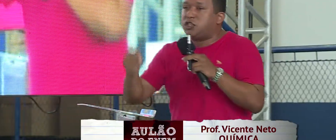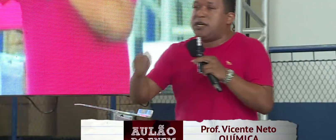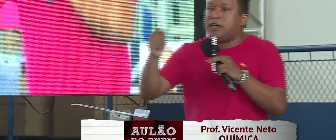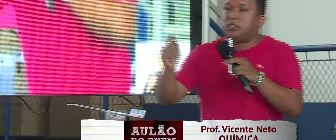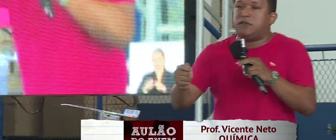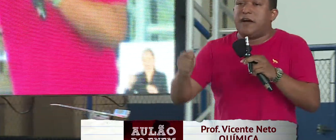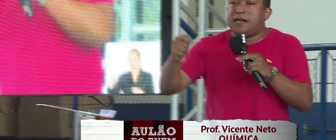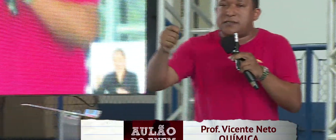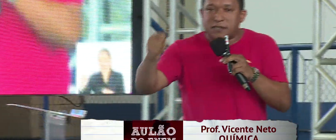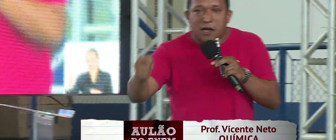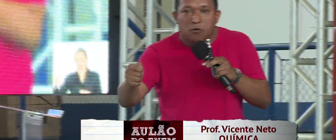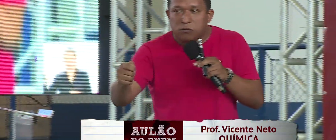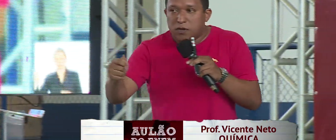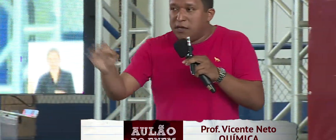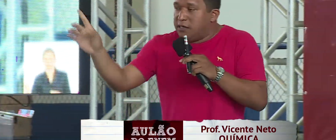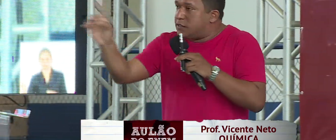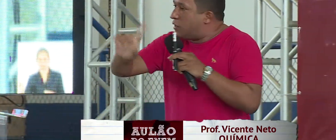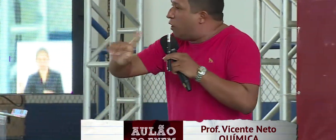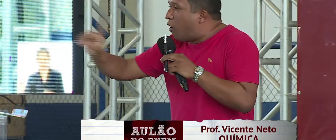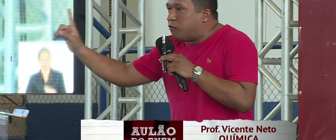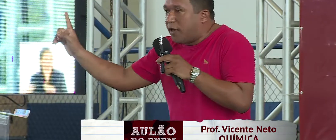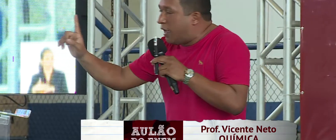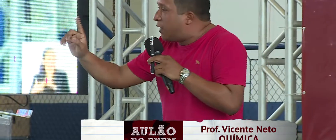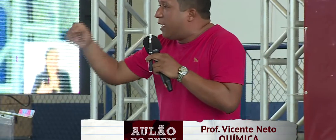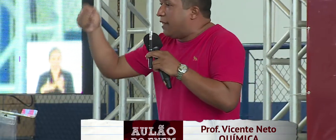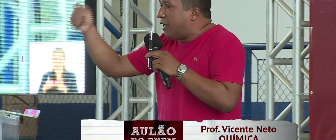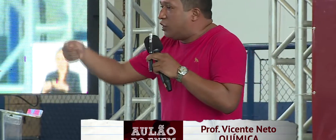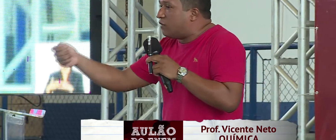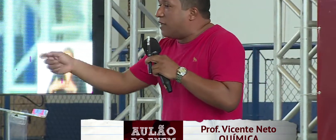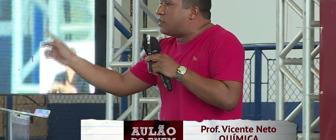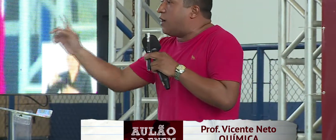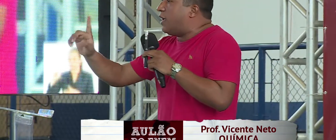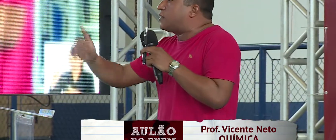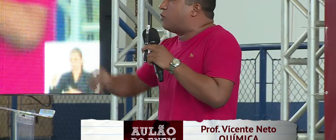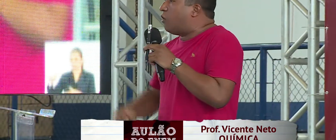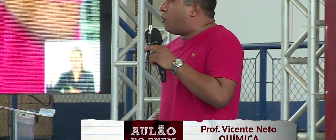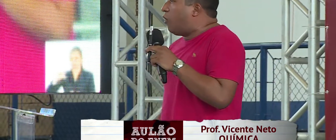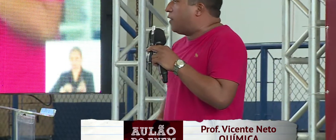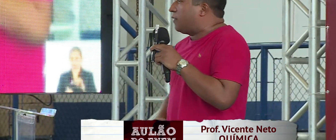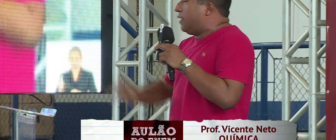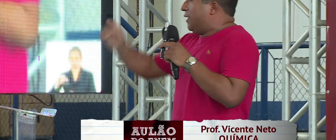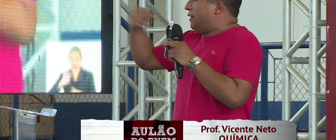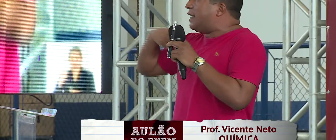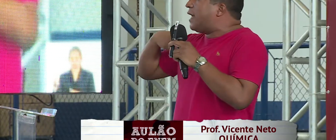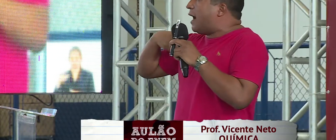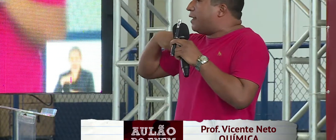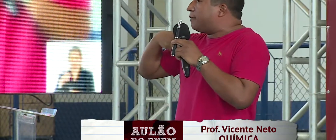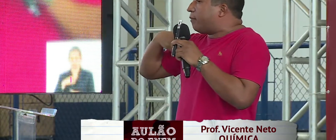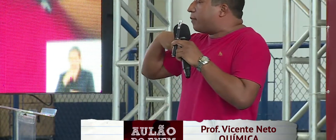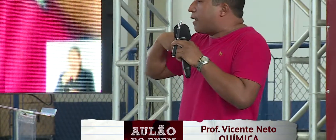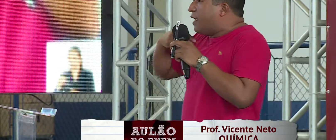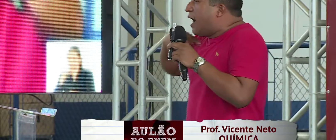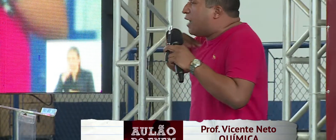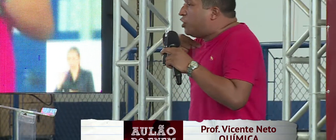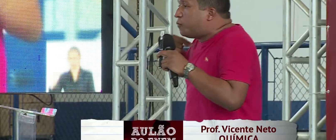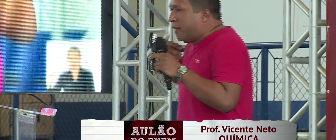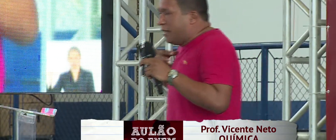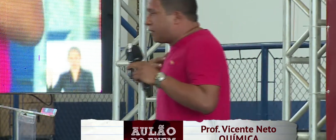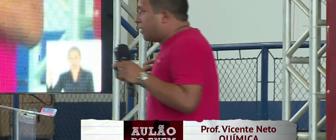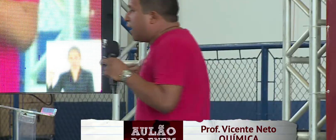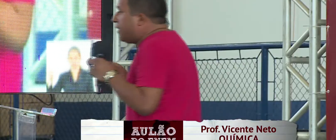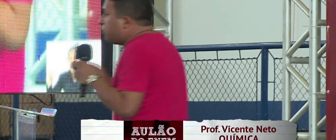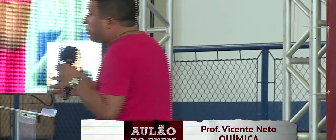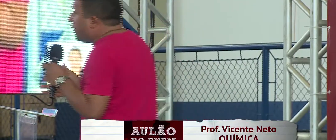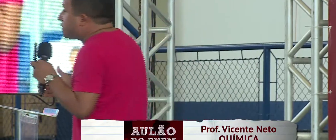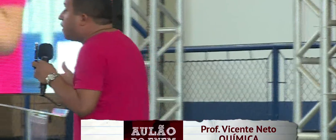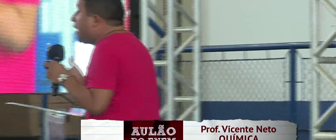energia de ativação. Se não houver energia de ativação, a reação não ocorre. Detalhe, a gente